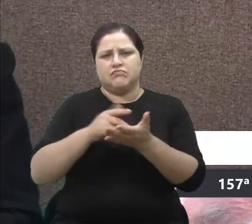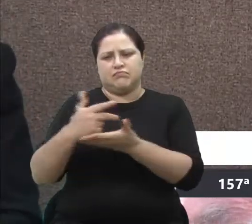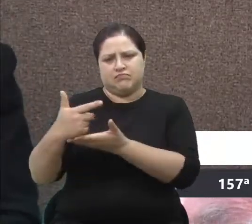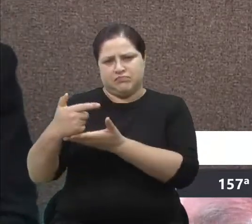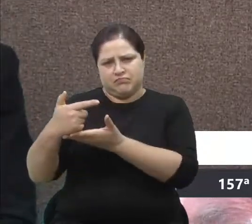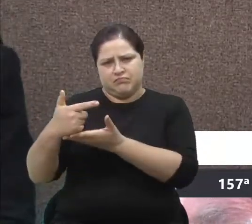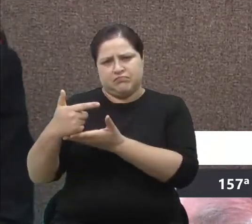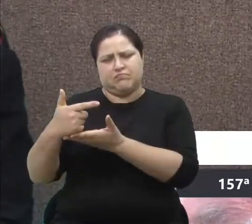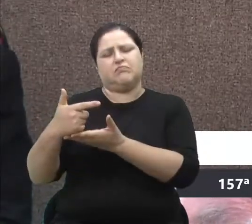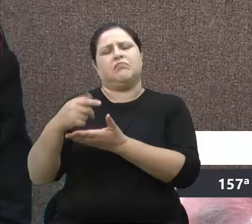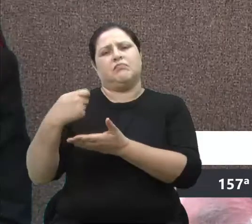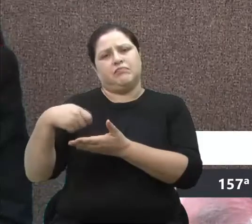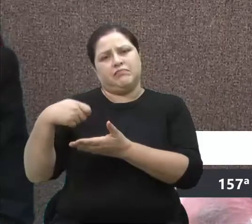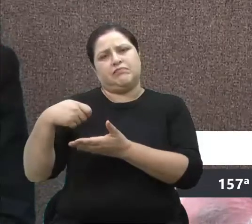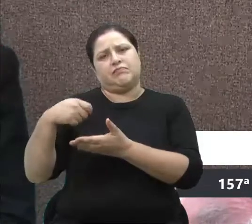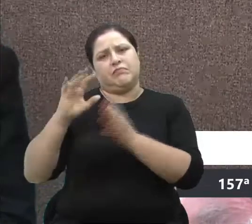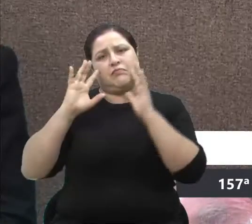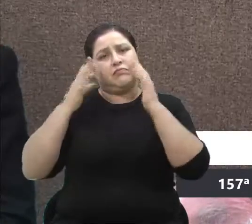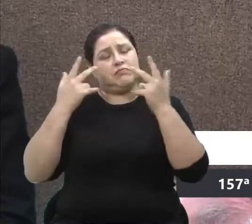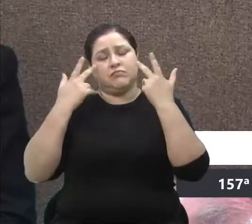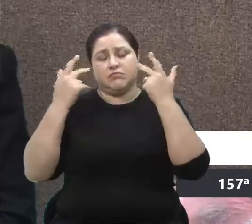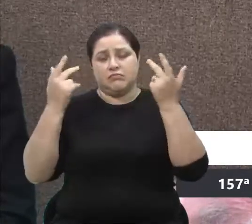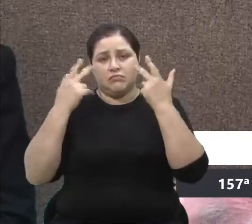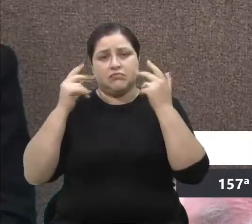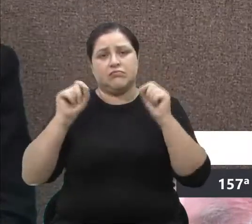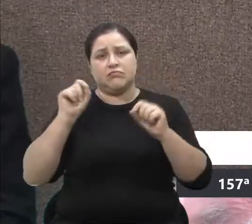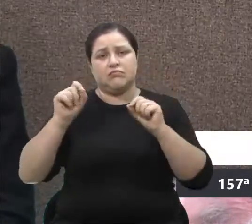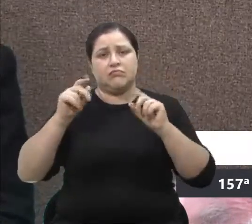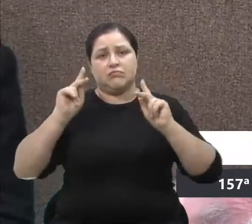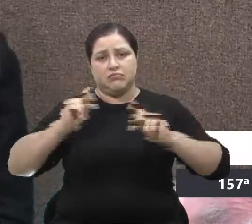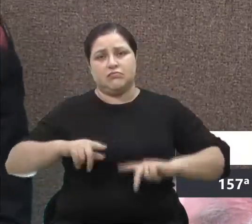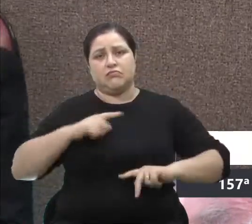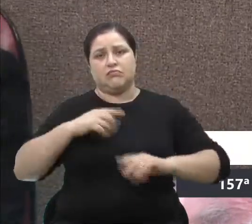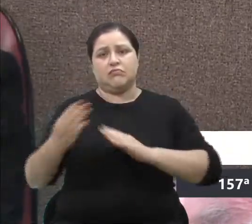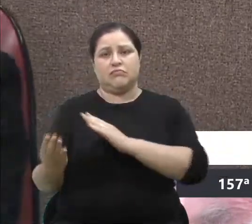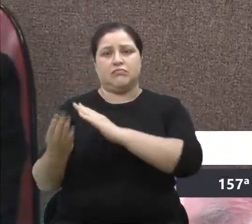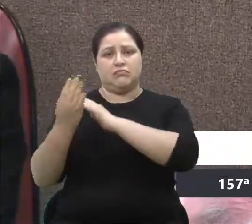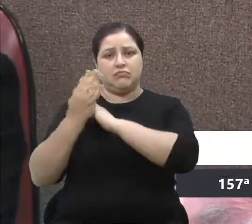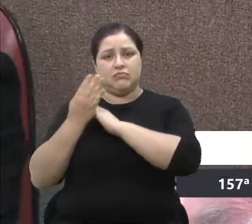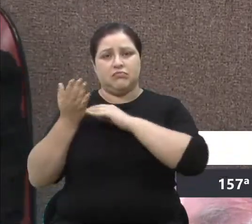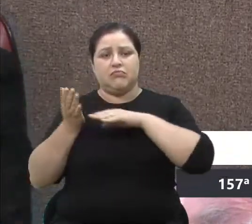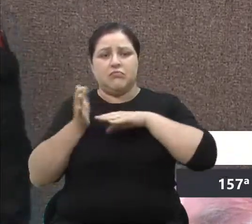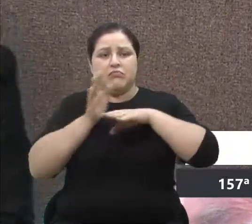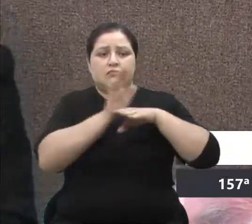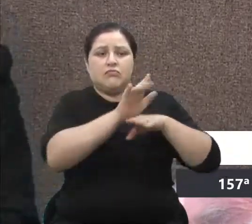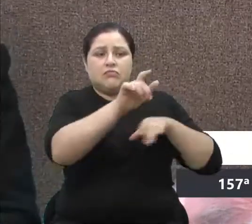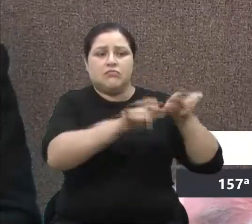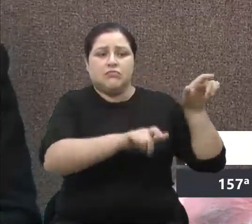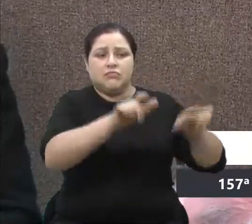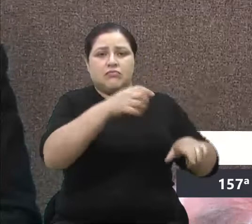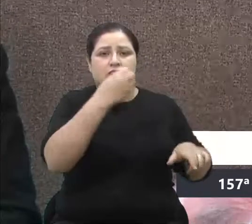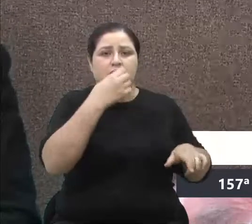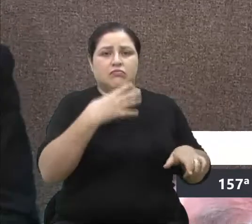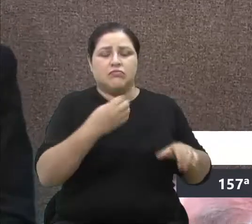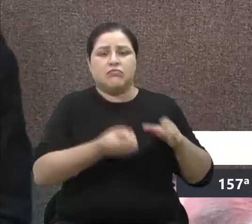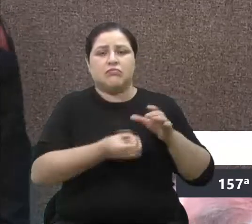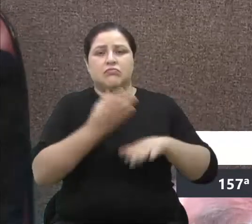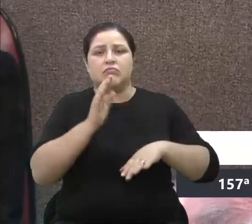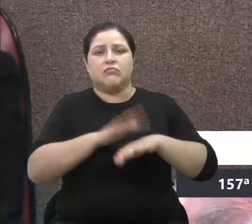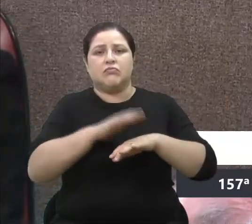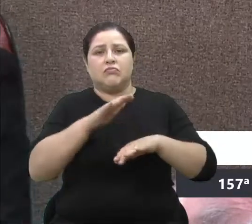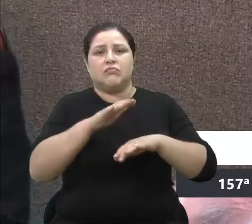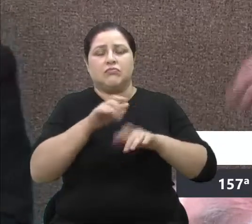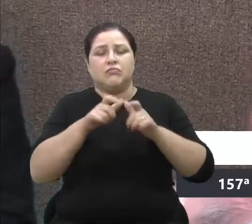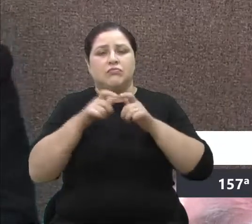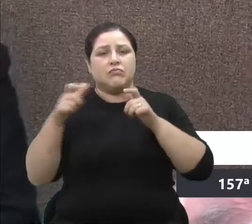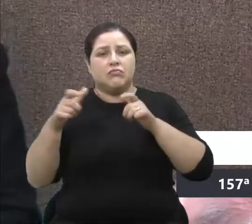deveria acontecer naturalmente. Você beneficiar, tu facilitar para as pessoas de bem e tu criar maiores punições